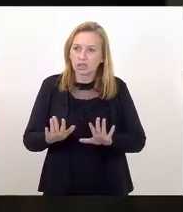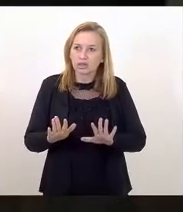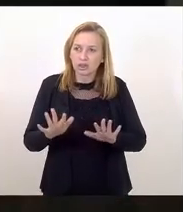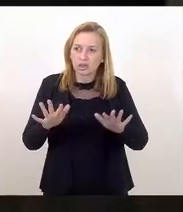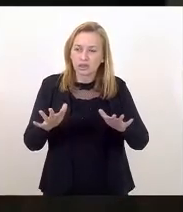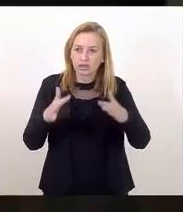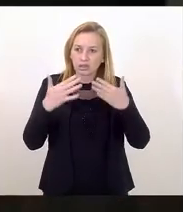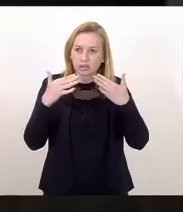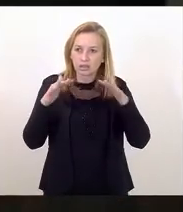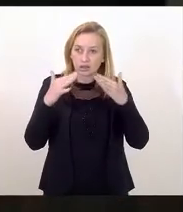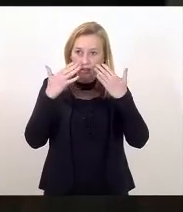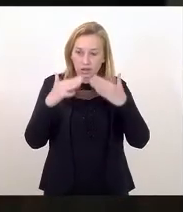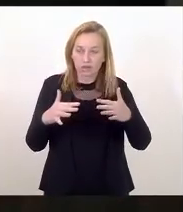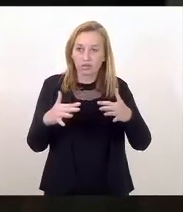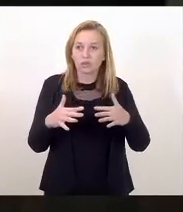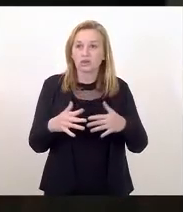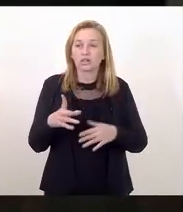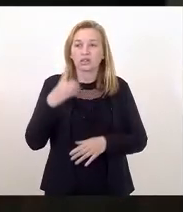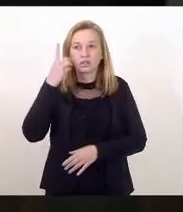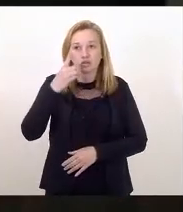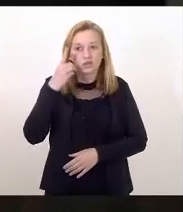atenção, agradece ao deputado Valdeque.